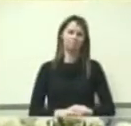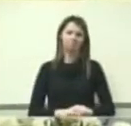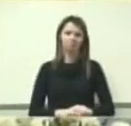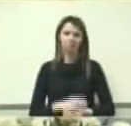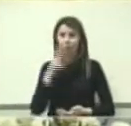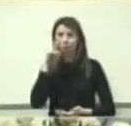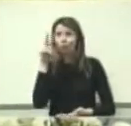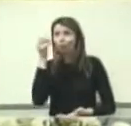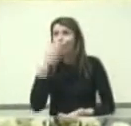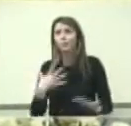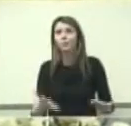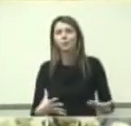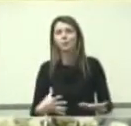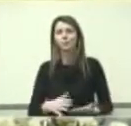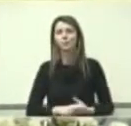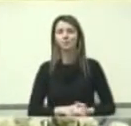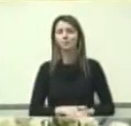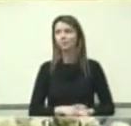mas